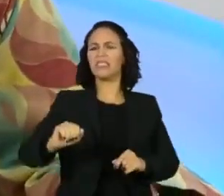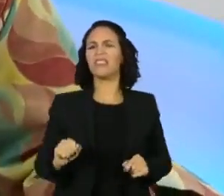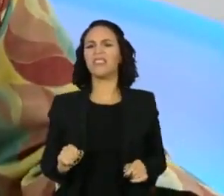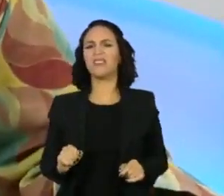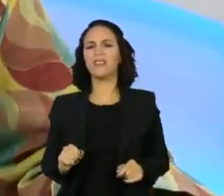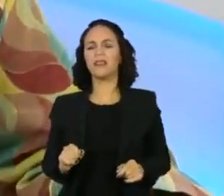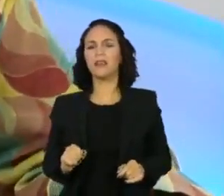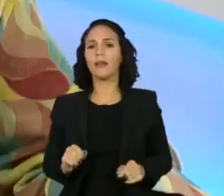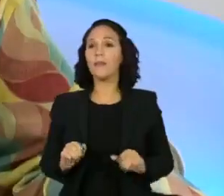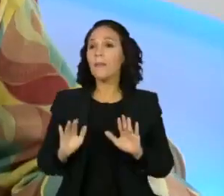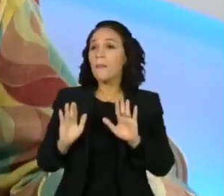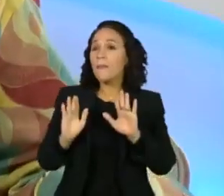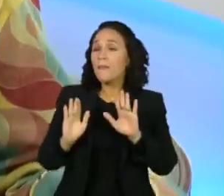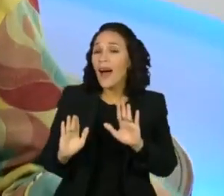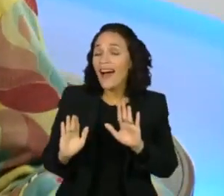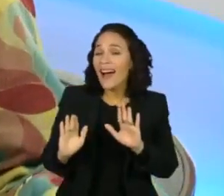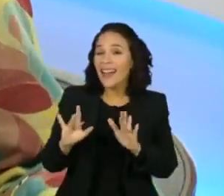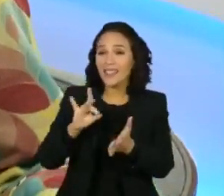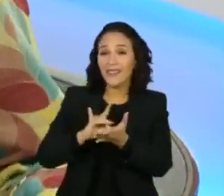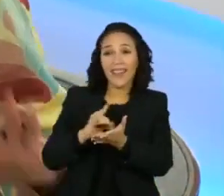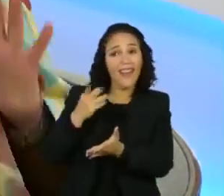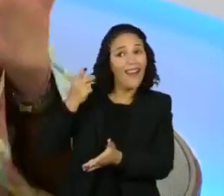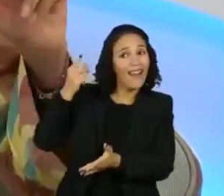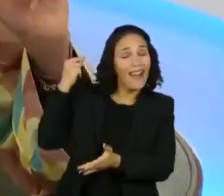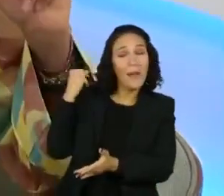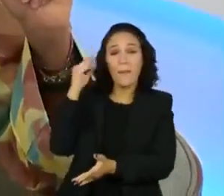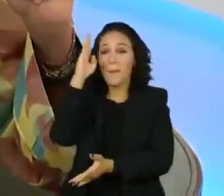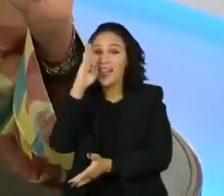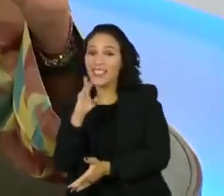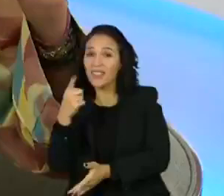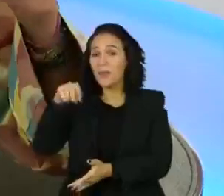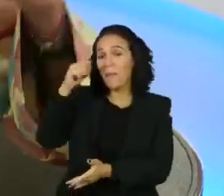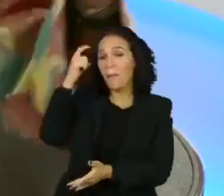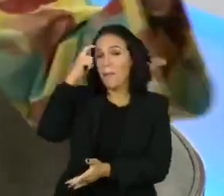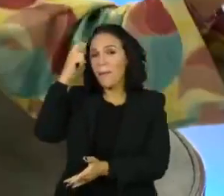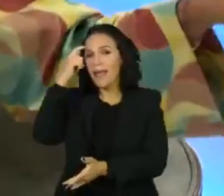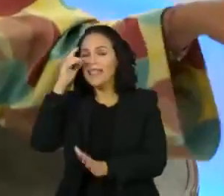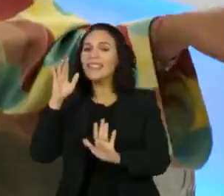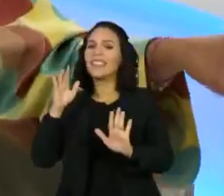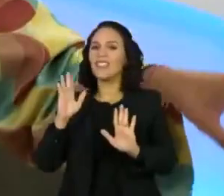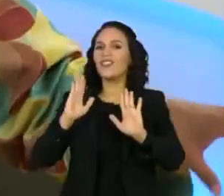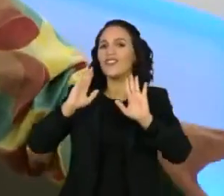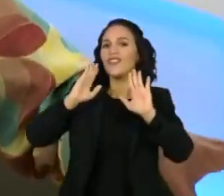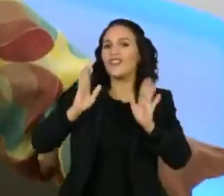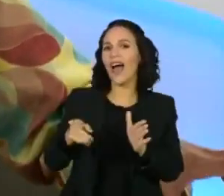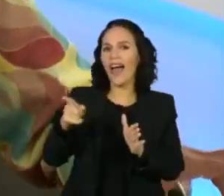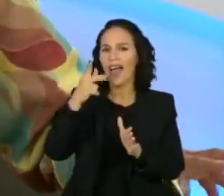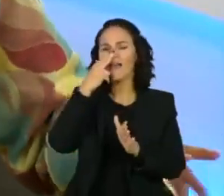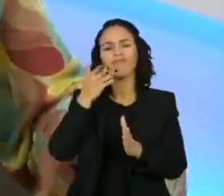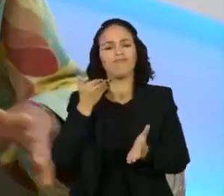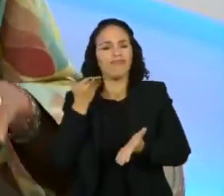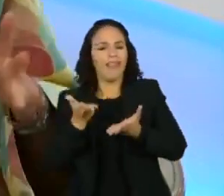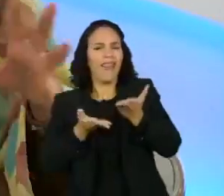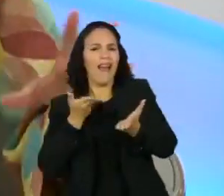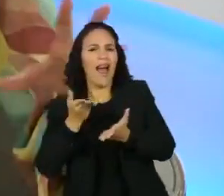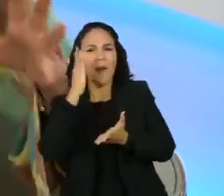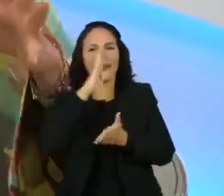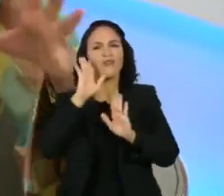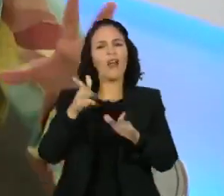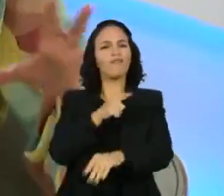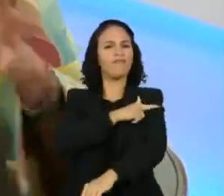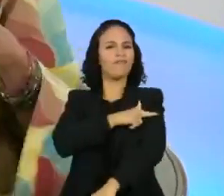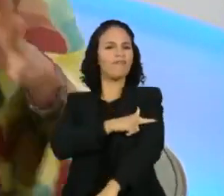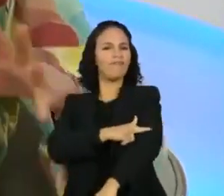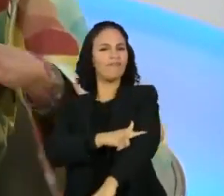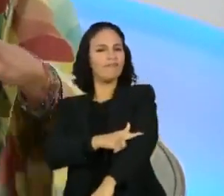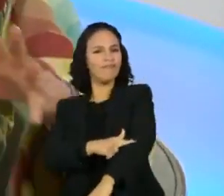vamos, não. Só que era um país, um Brasil, que a gente estava achando que a gente estava lá naquele brasileiro cordial, né? A gente estava achando que o